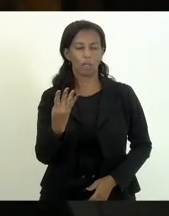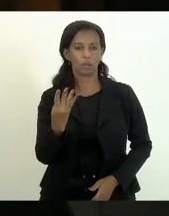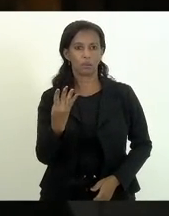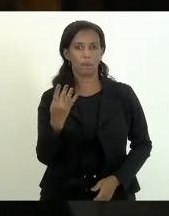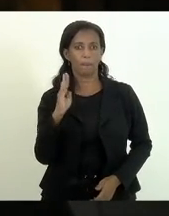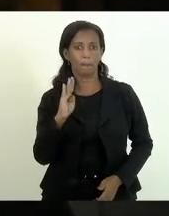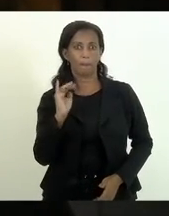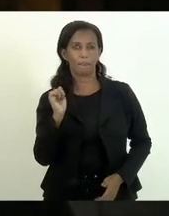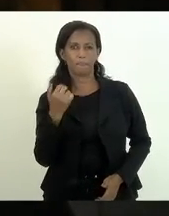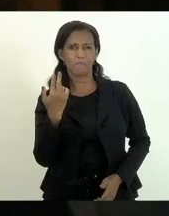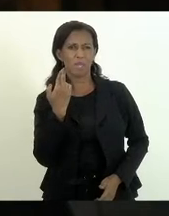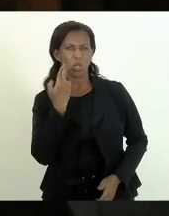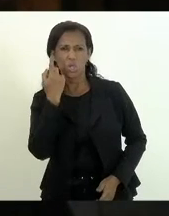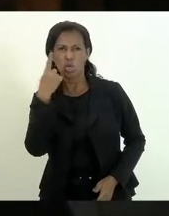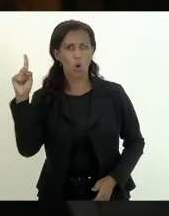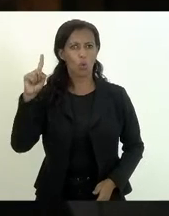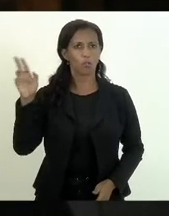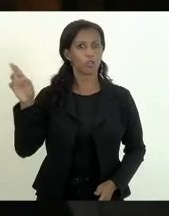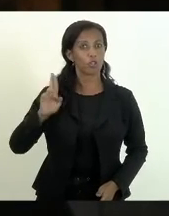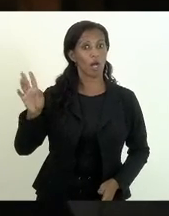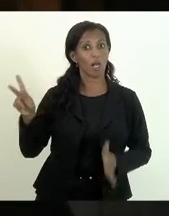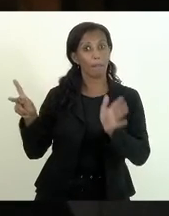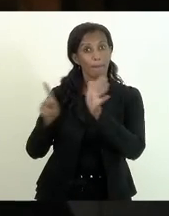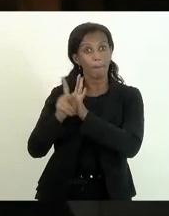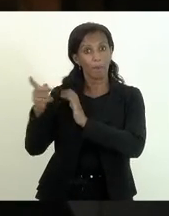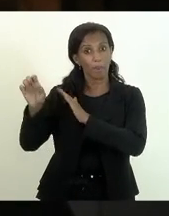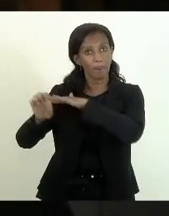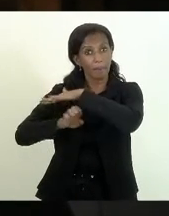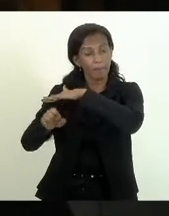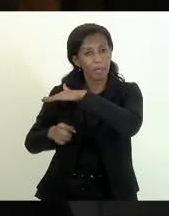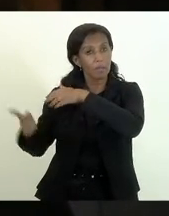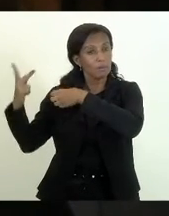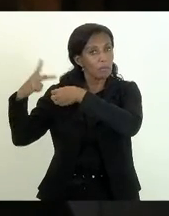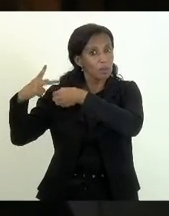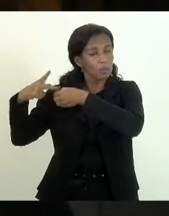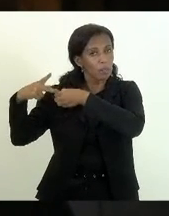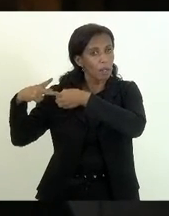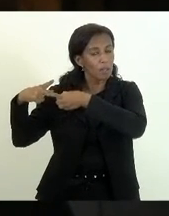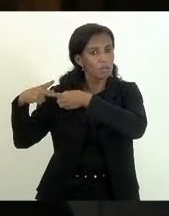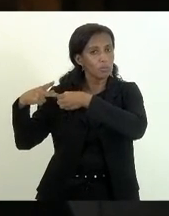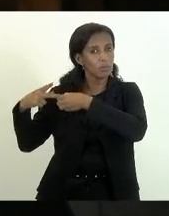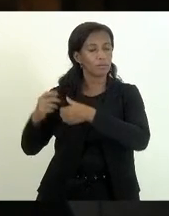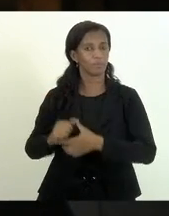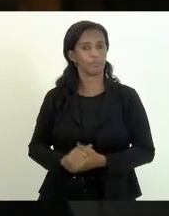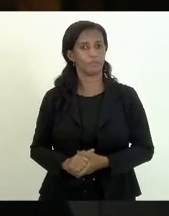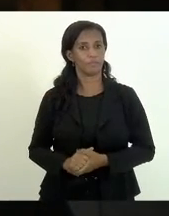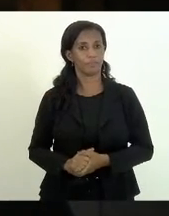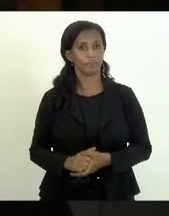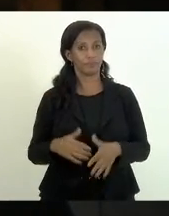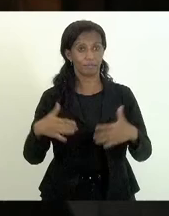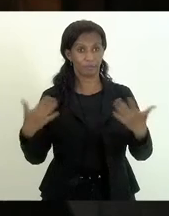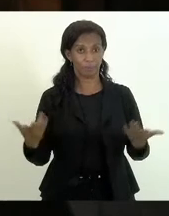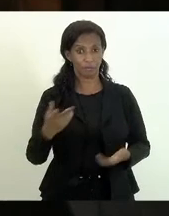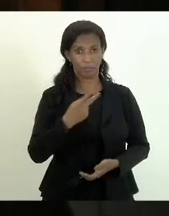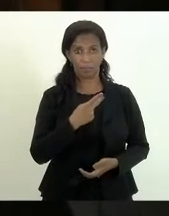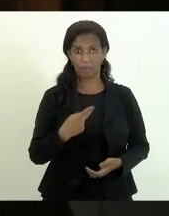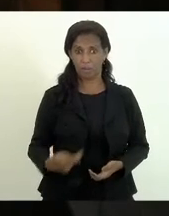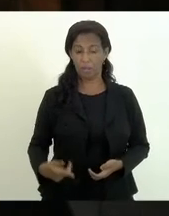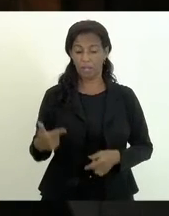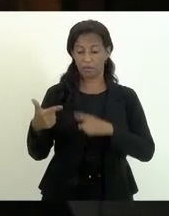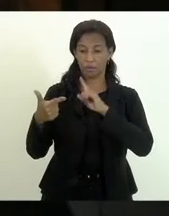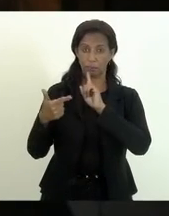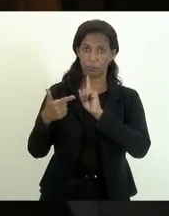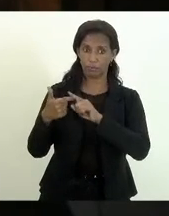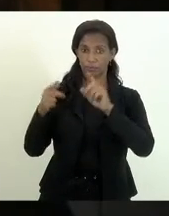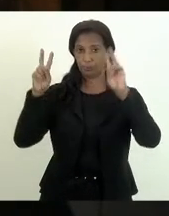9.4 bilhões de reais da Petrobras então senhora Presidente Esse foi